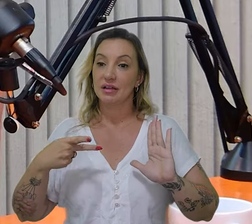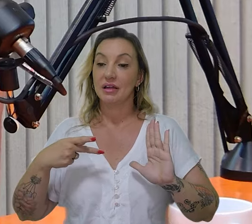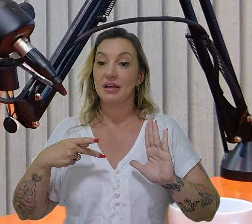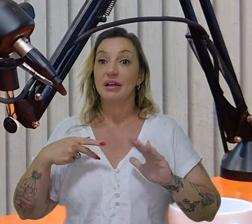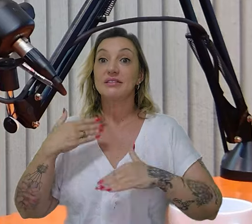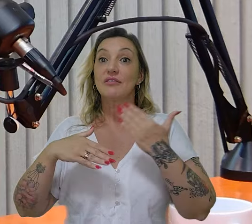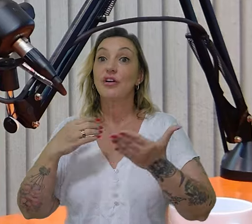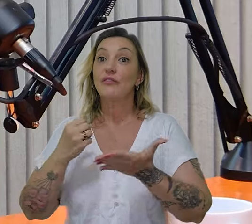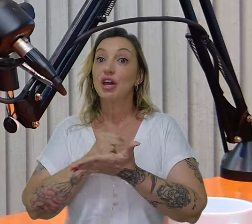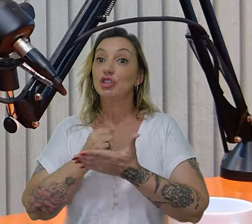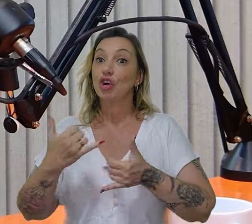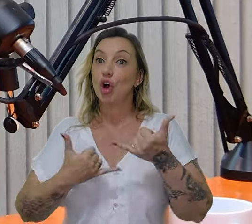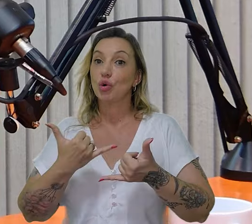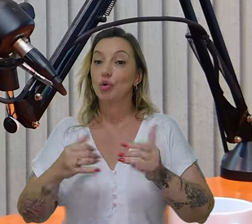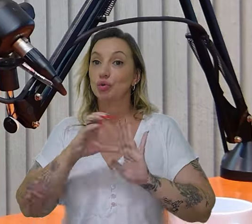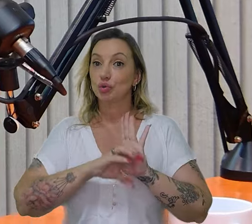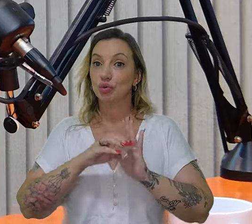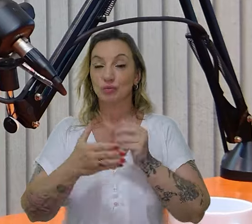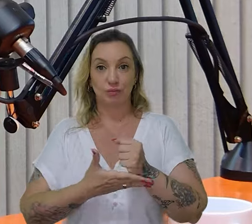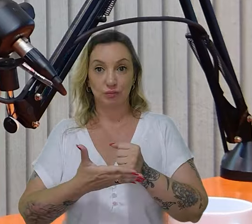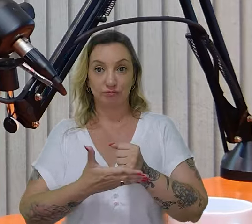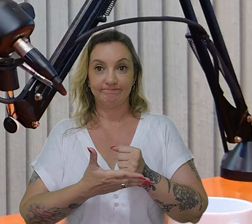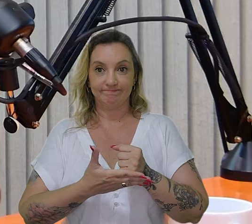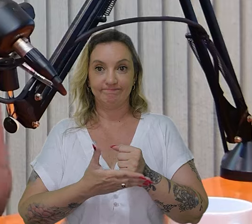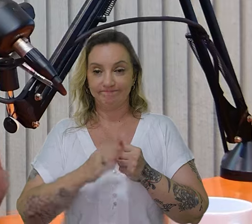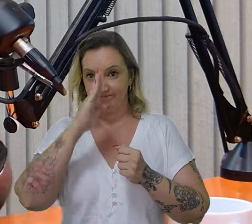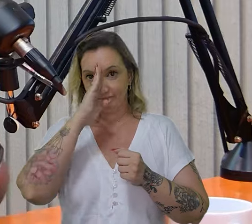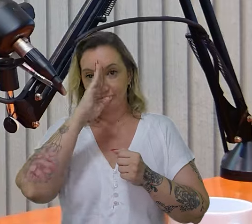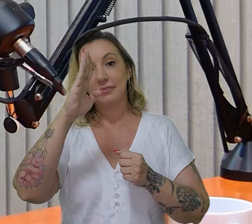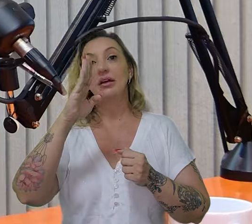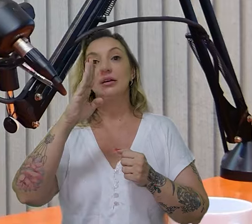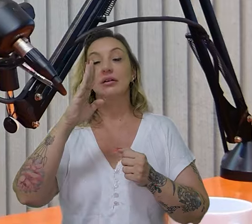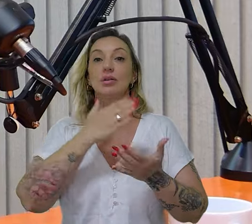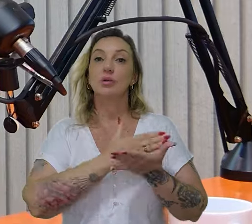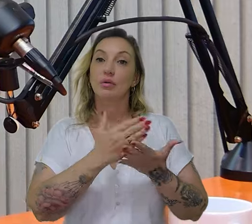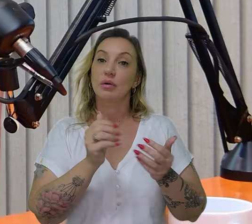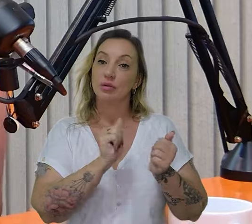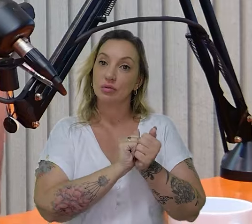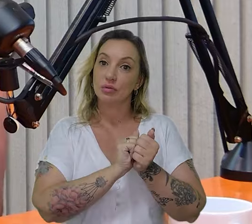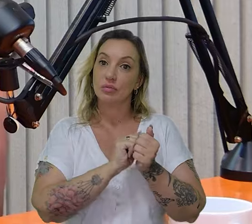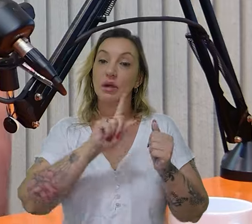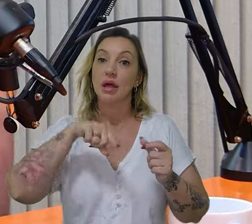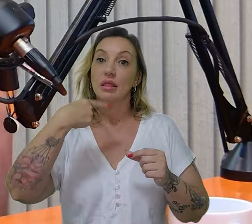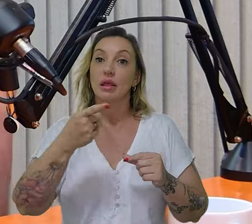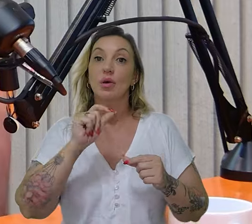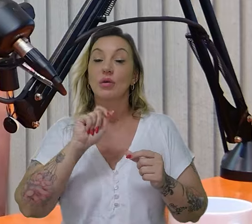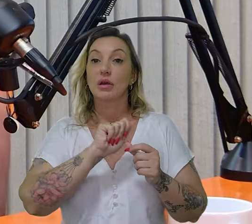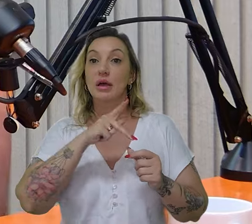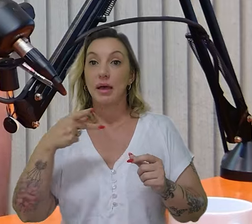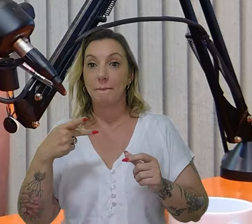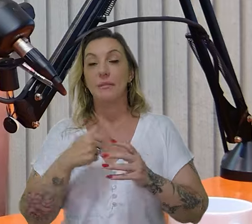jogos uhum tem um conceito base mãe que eles nascem juntos mas depois o que é um